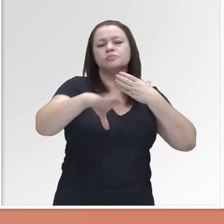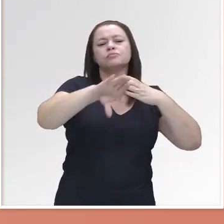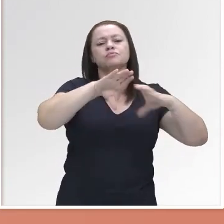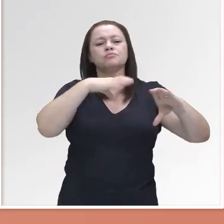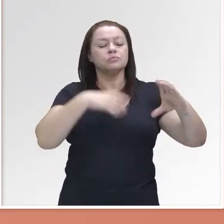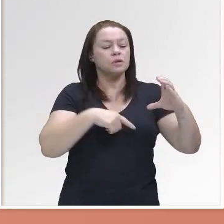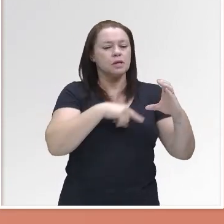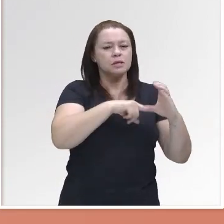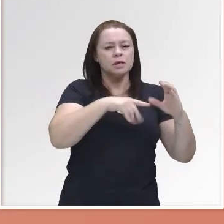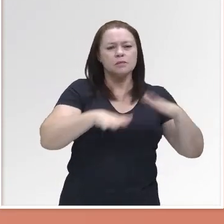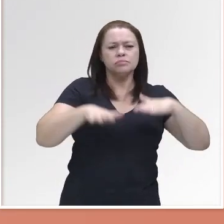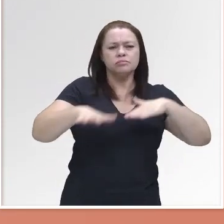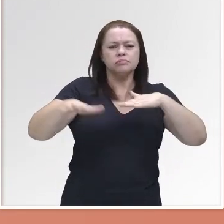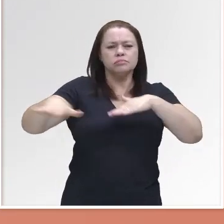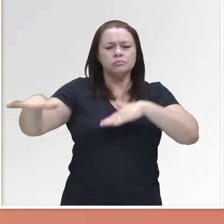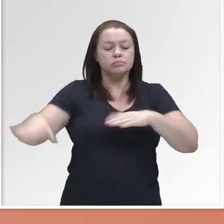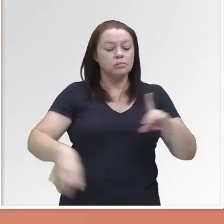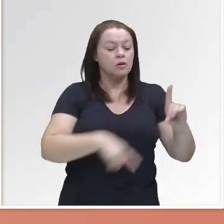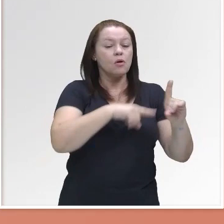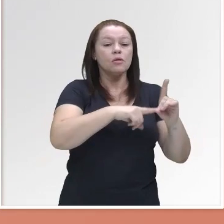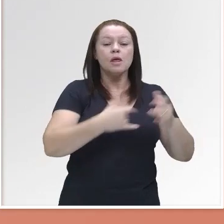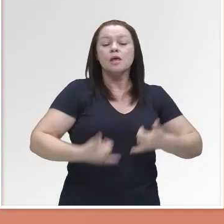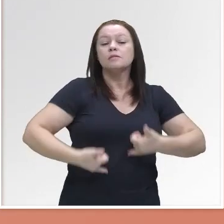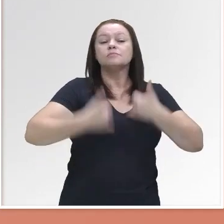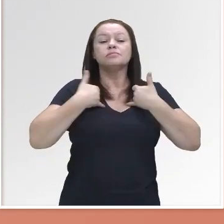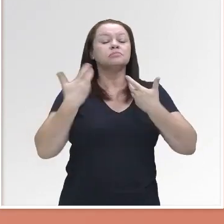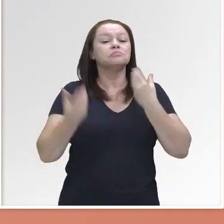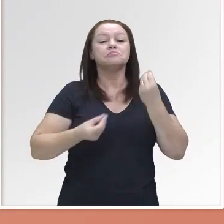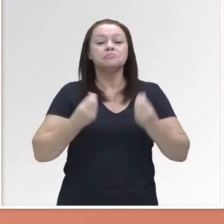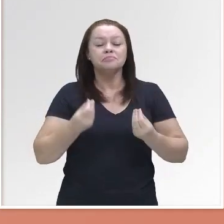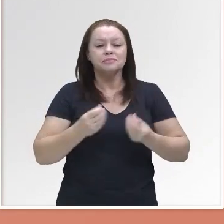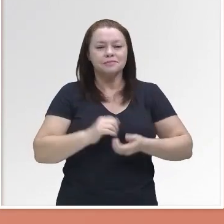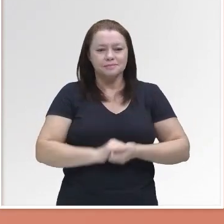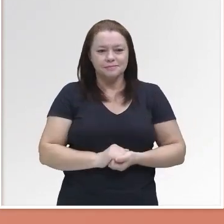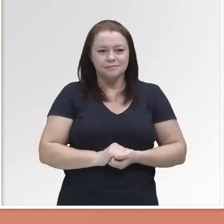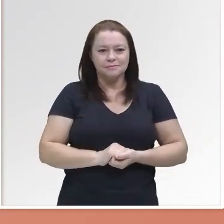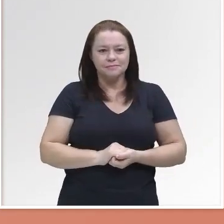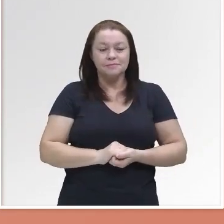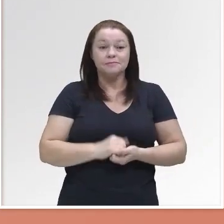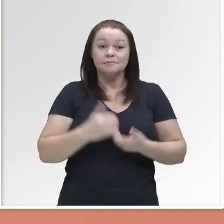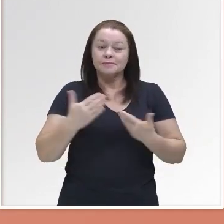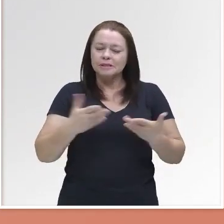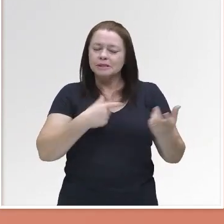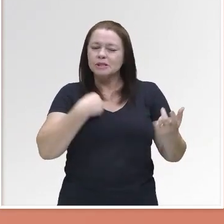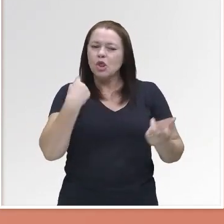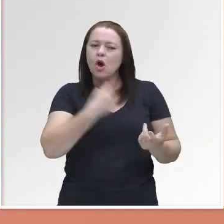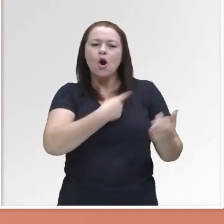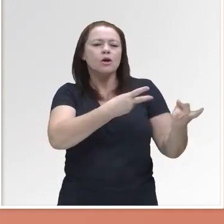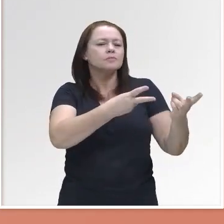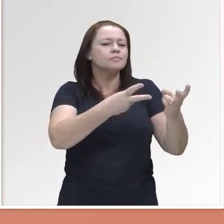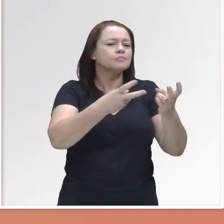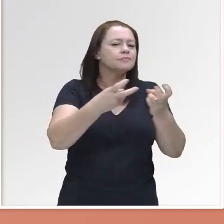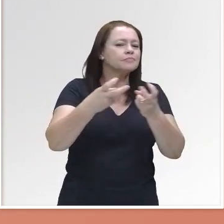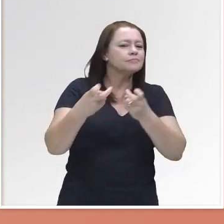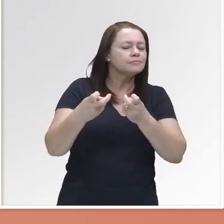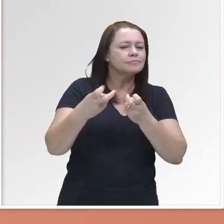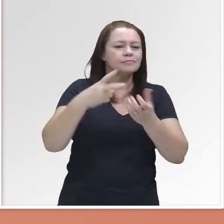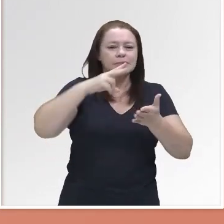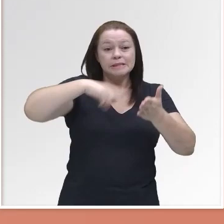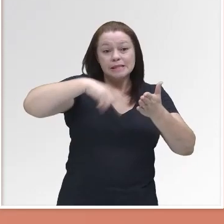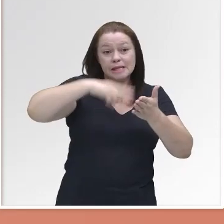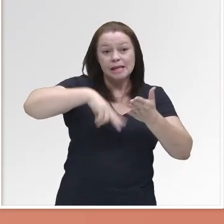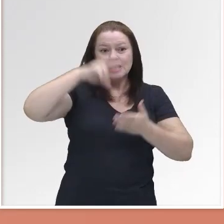C. Carreata ou aniversário? Aí a gente percebeu, né, no decorrer da história que era